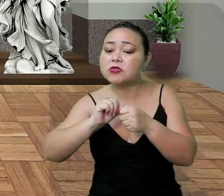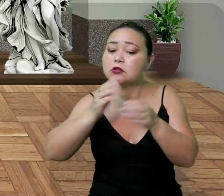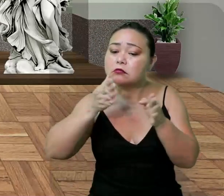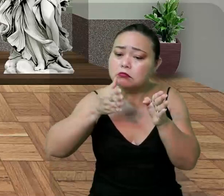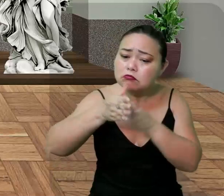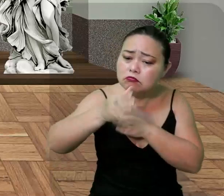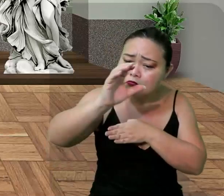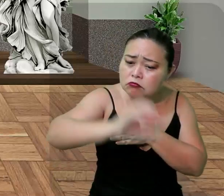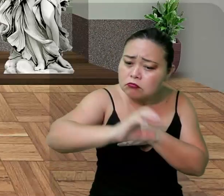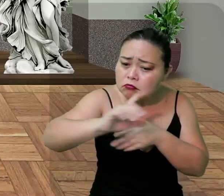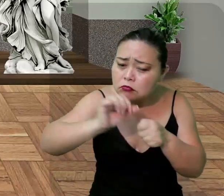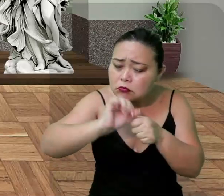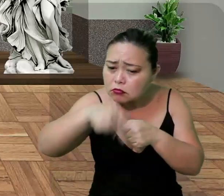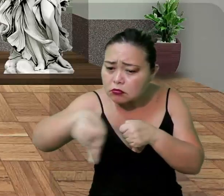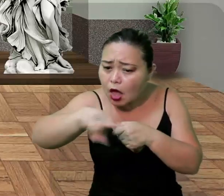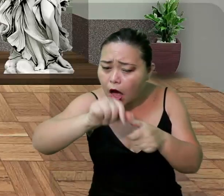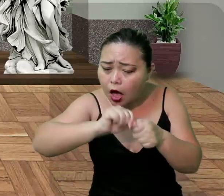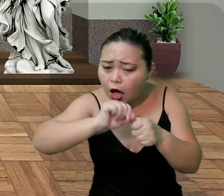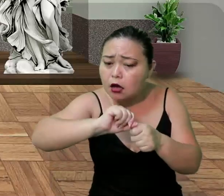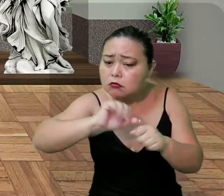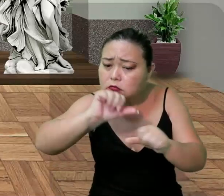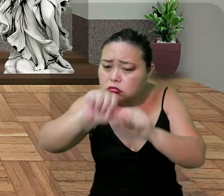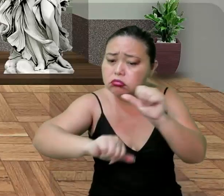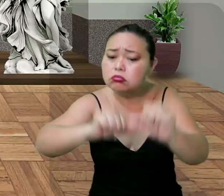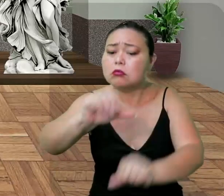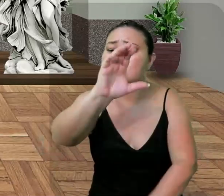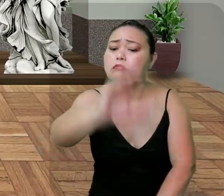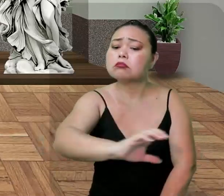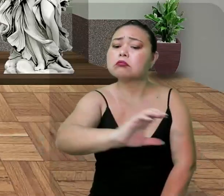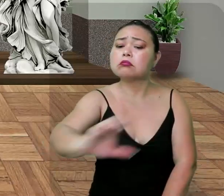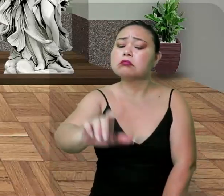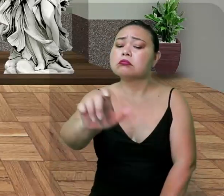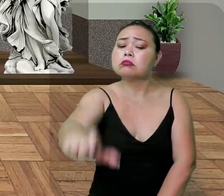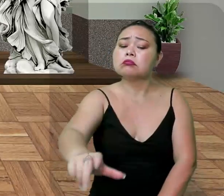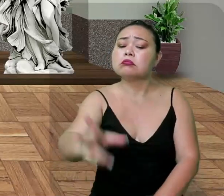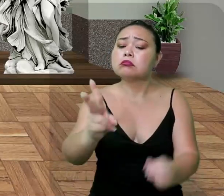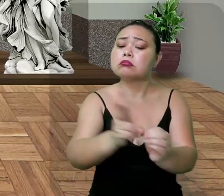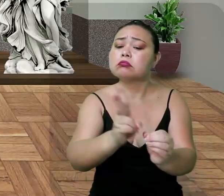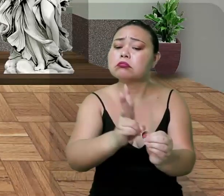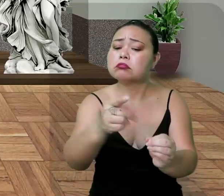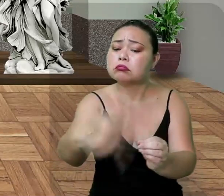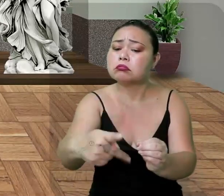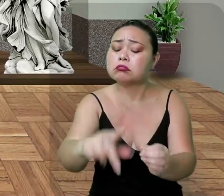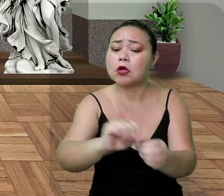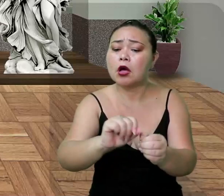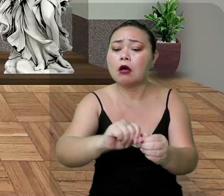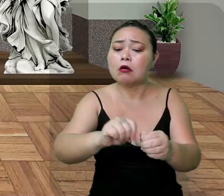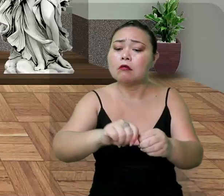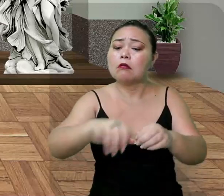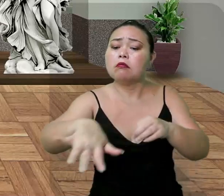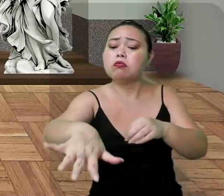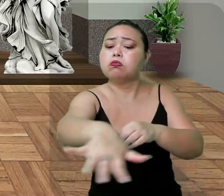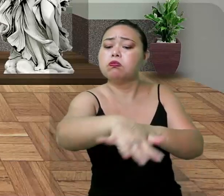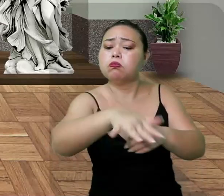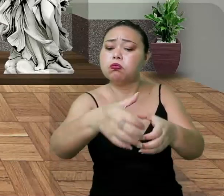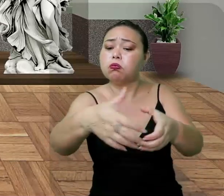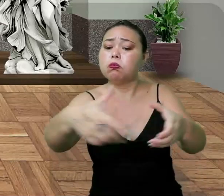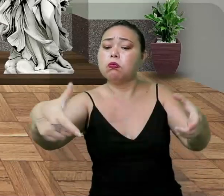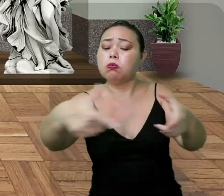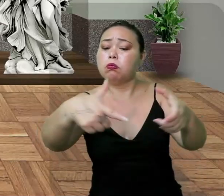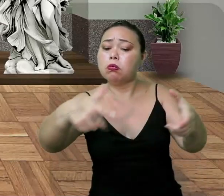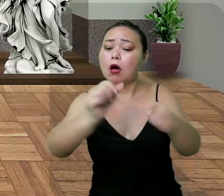os nativos, torná-los cristãos. E aí só vai aumentar o rebanho da igreja, tá